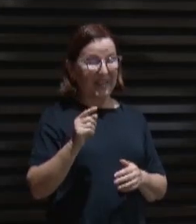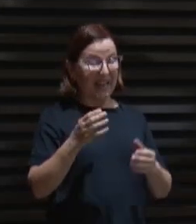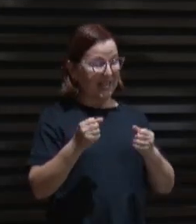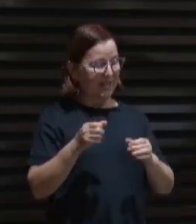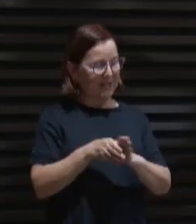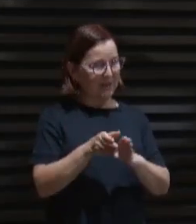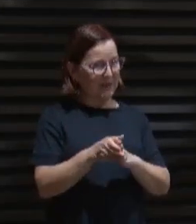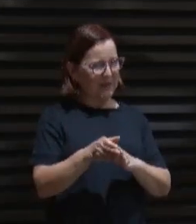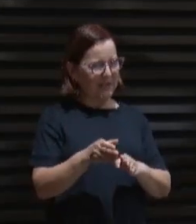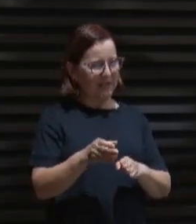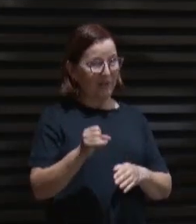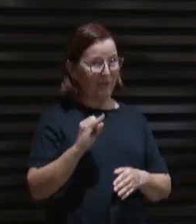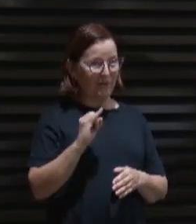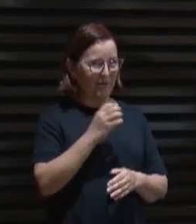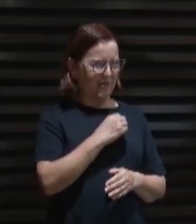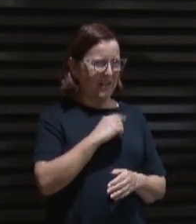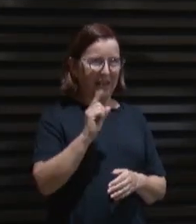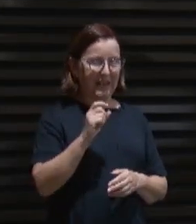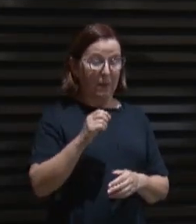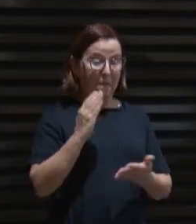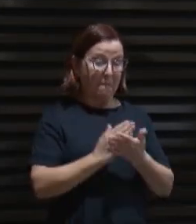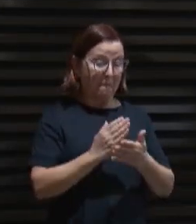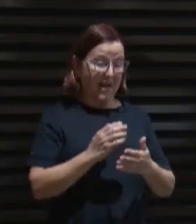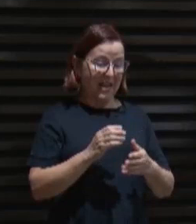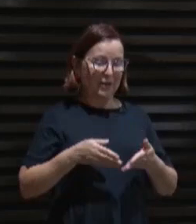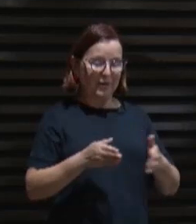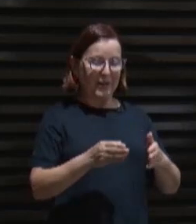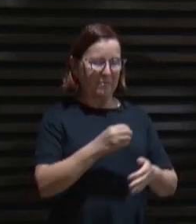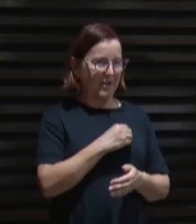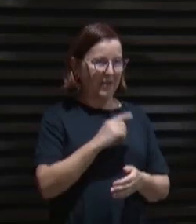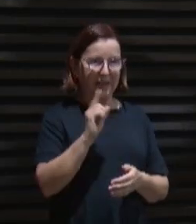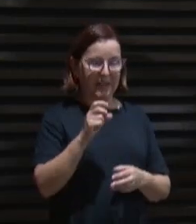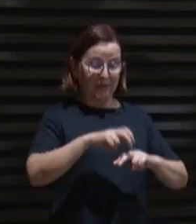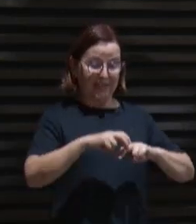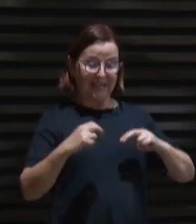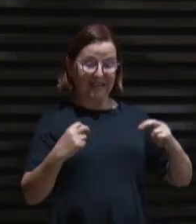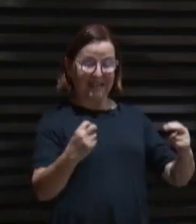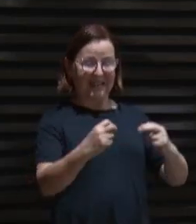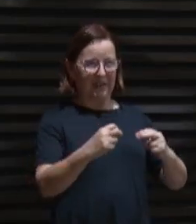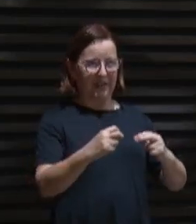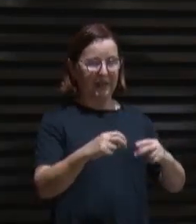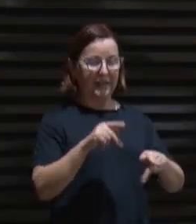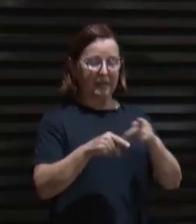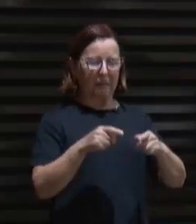se detém no caminho dos pecadores, nem se assenta na roda dos escarnecedores.